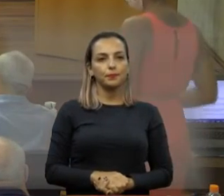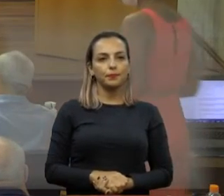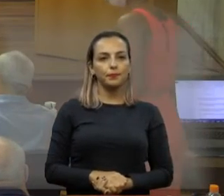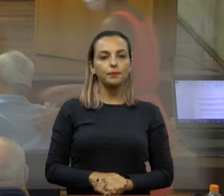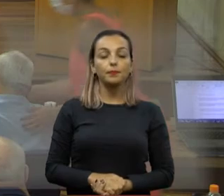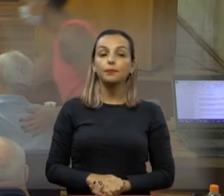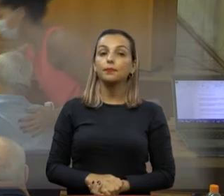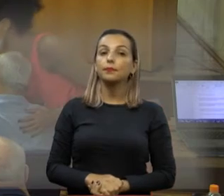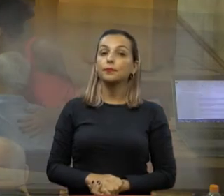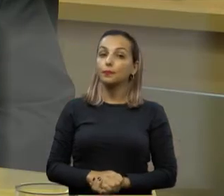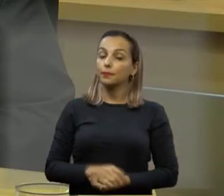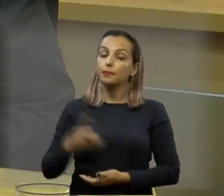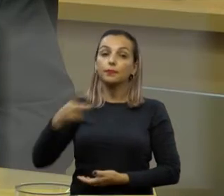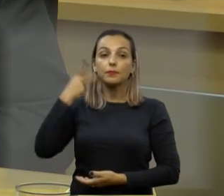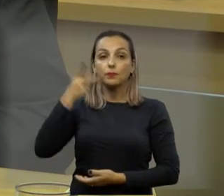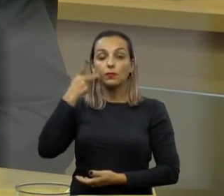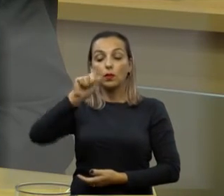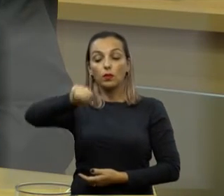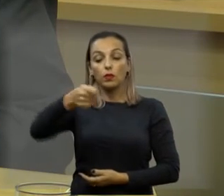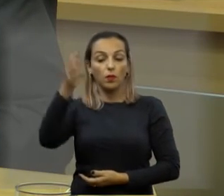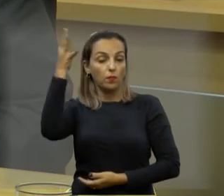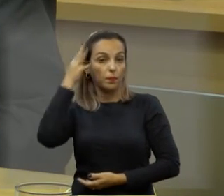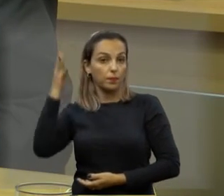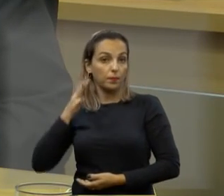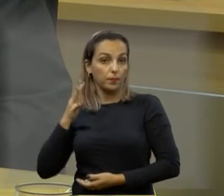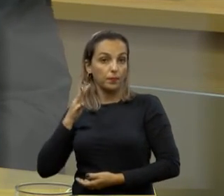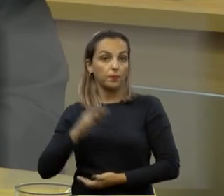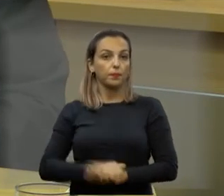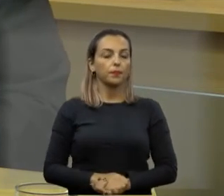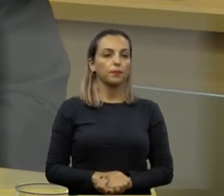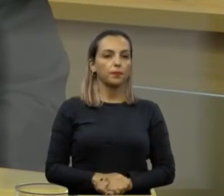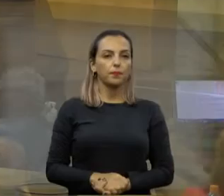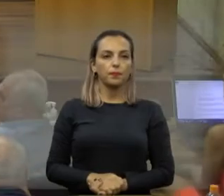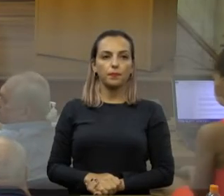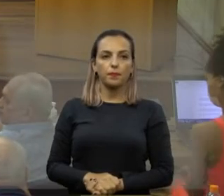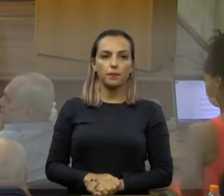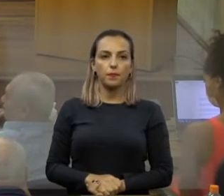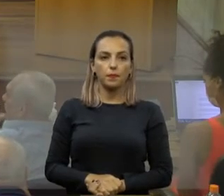com a palavra vereadora Felipe Brunelli a